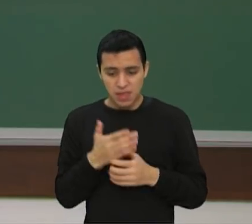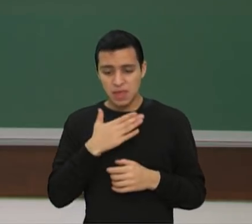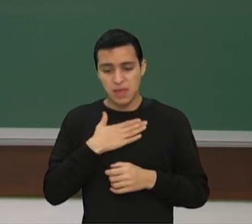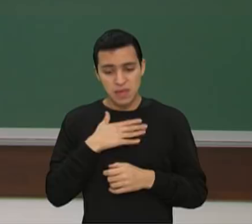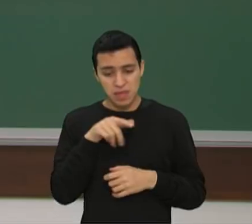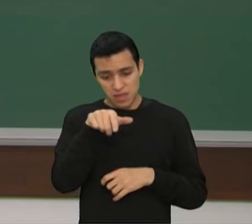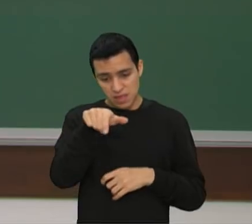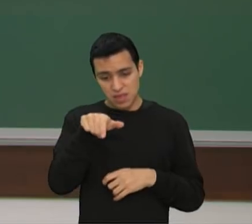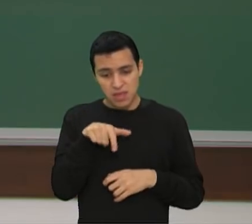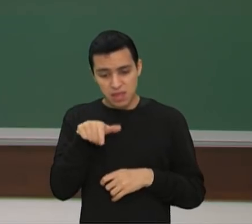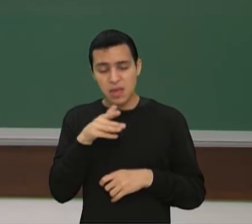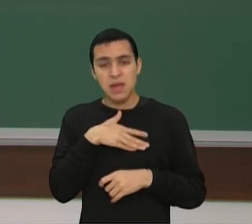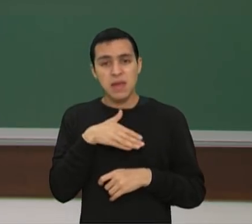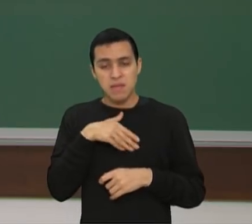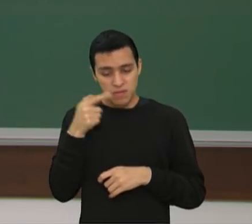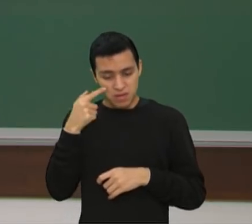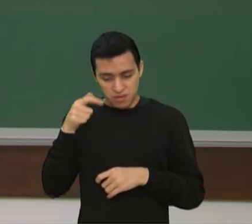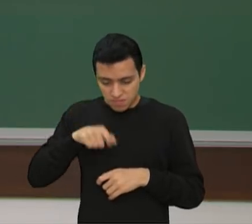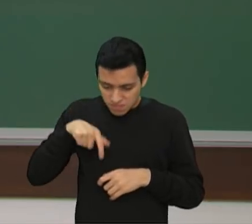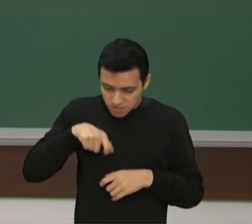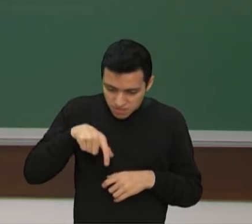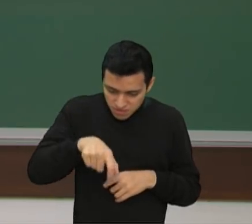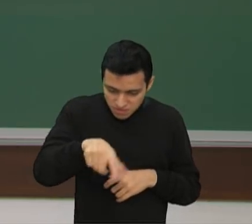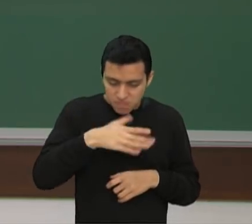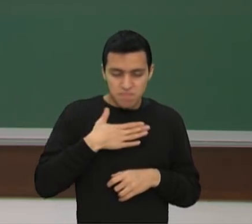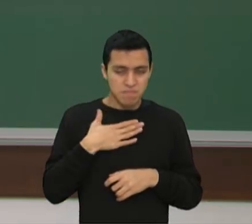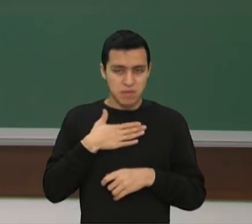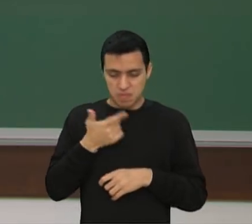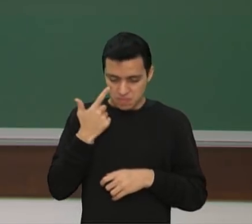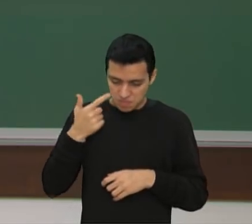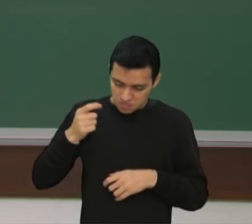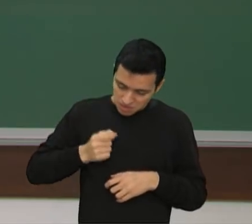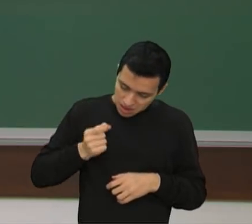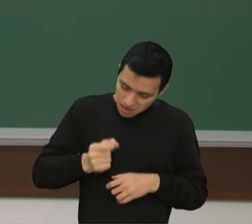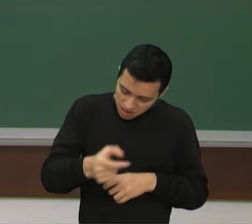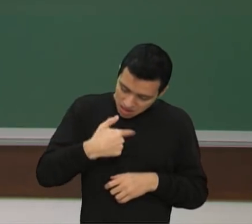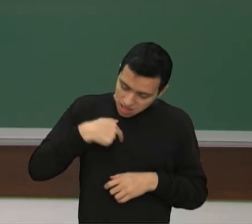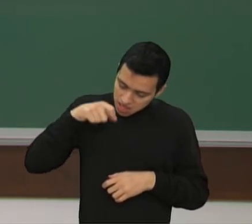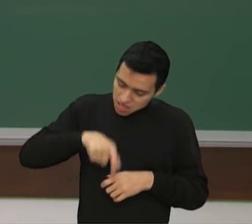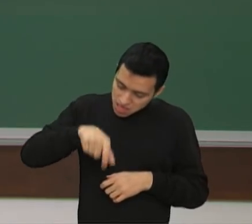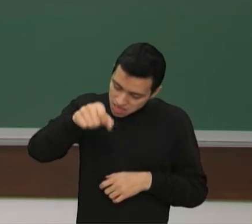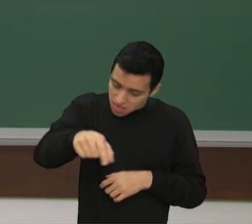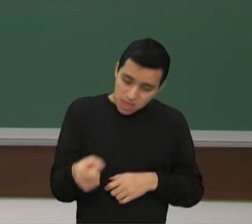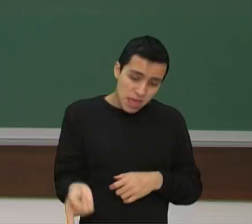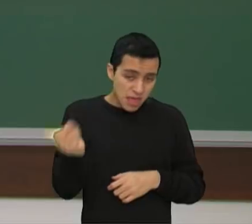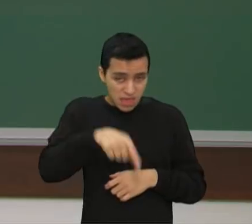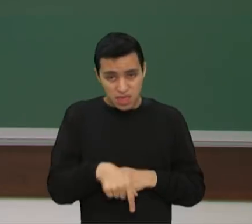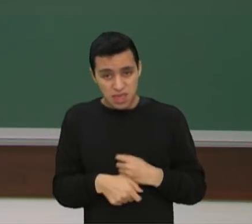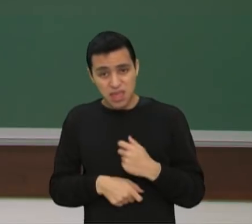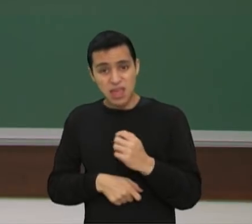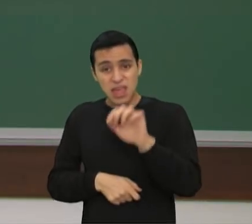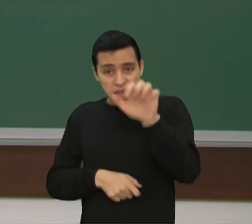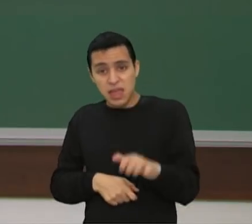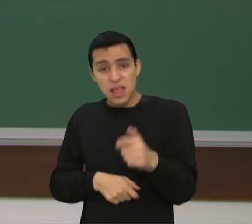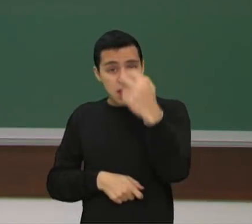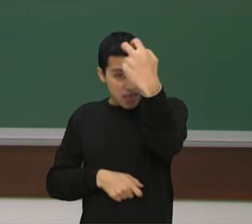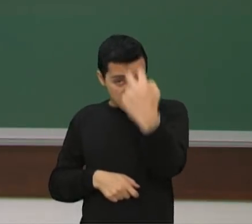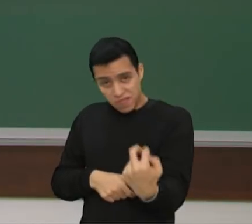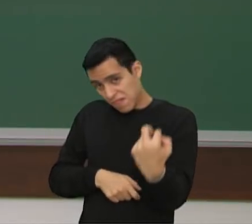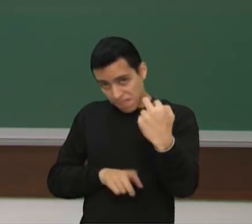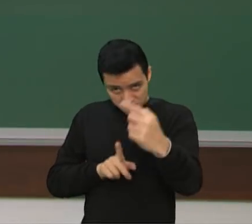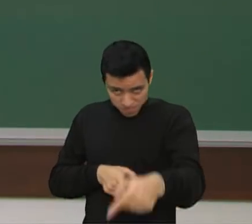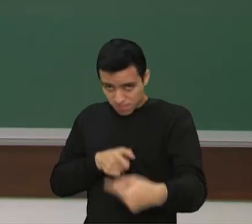na minha direita é o meu depósito, né, que é o Kalaha que vai ser da minha posse. E do lado esquerdo vai ser do jogador